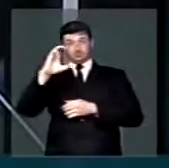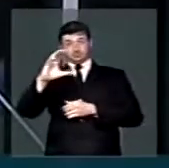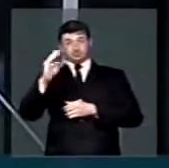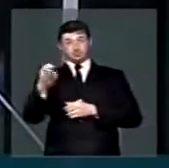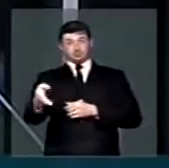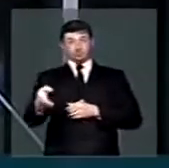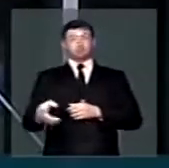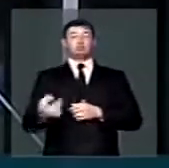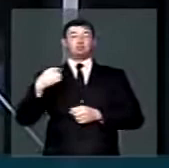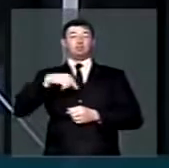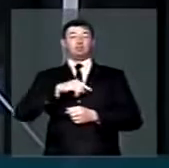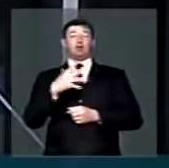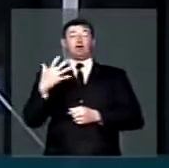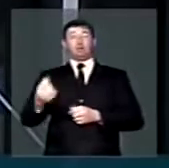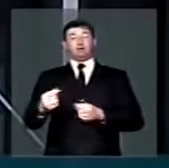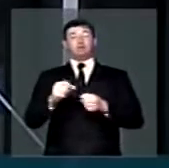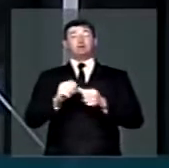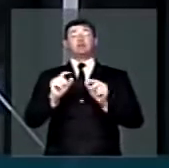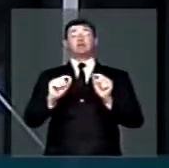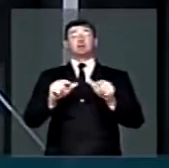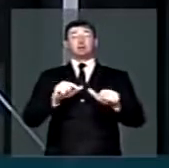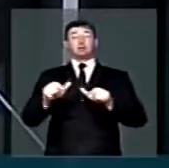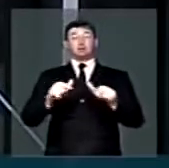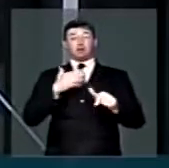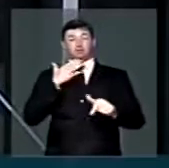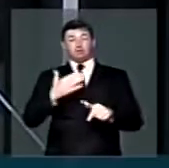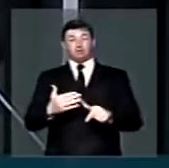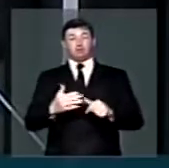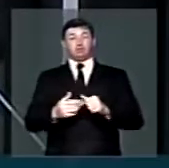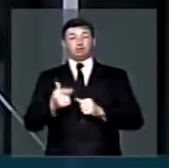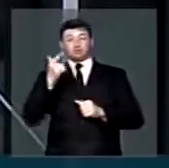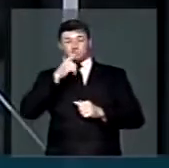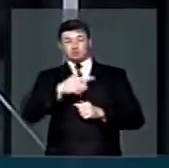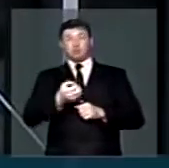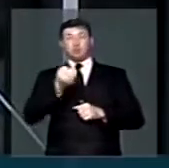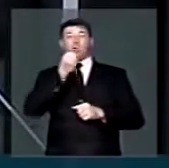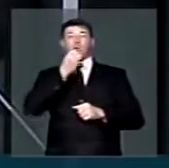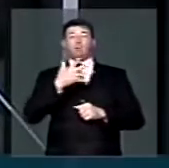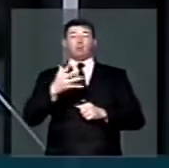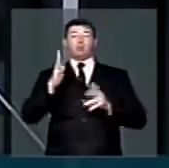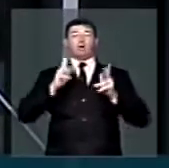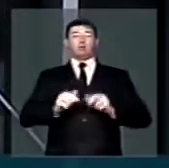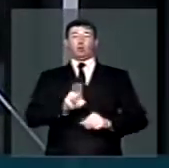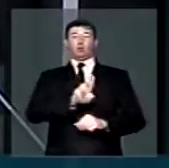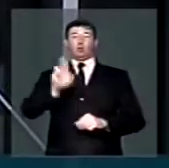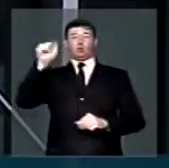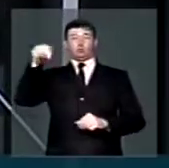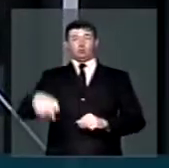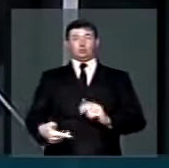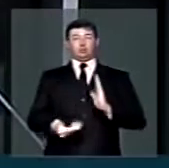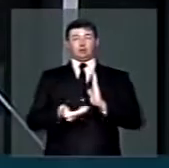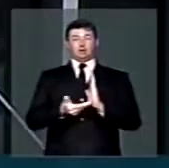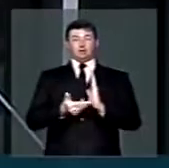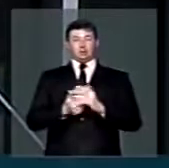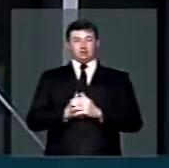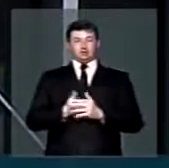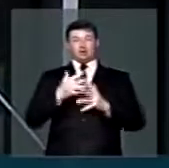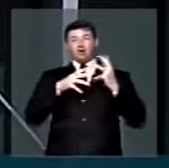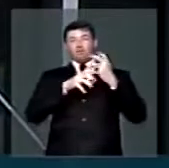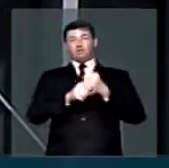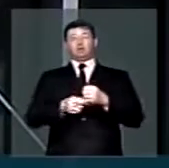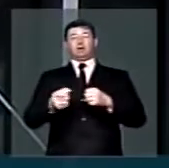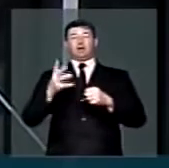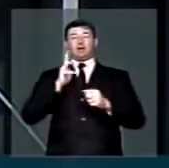nós estaremos, em última análise, trabalhando pela boa imagem deste nosso parlamento, pela